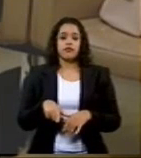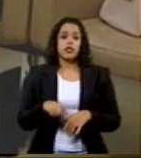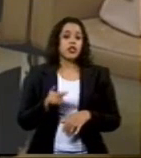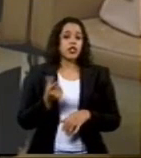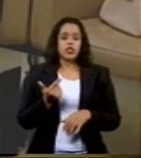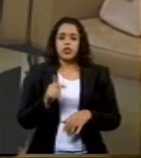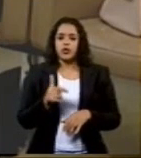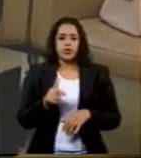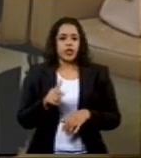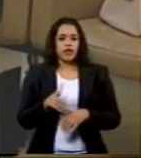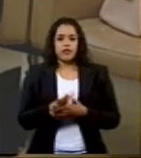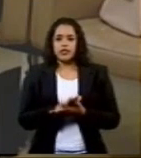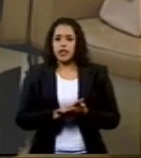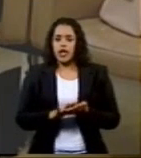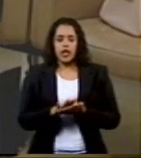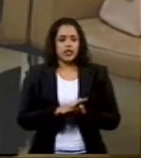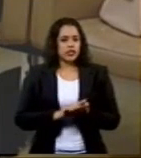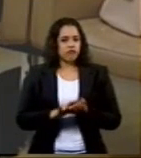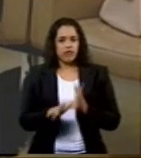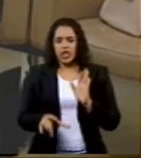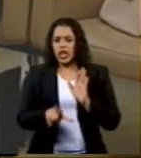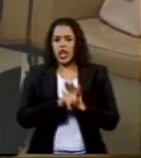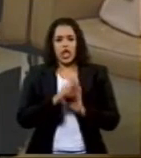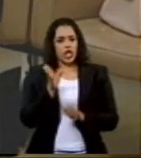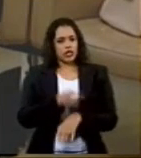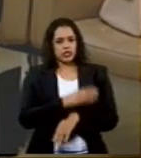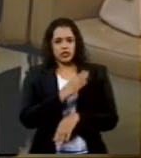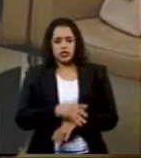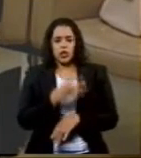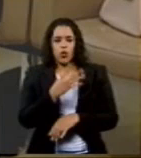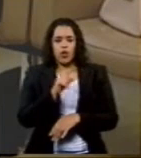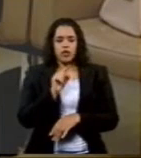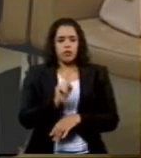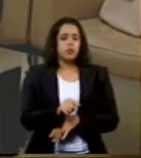não houve expressamente a revogação da Lei